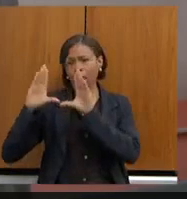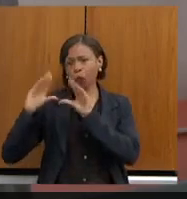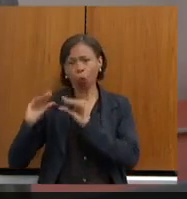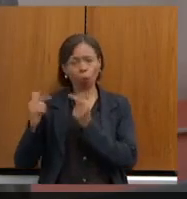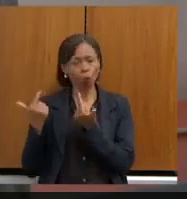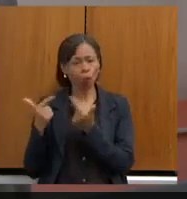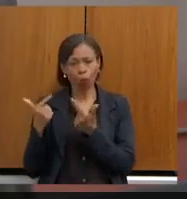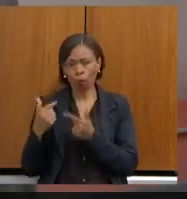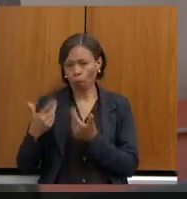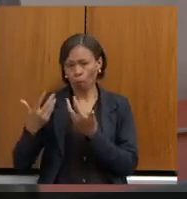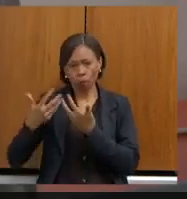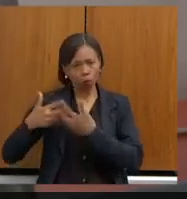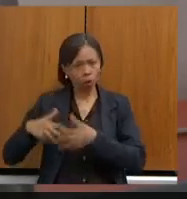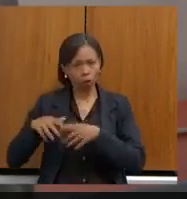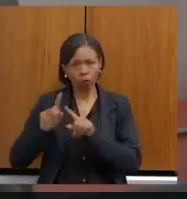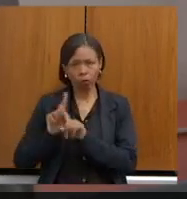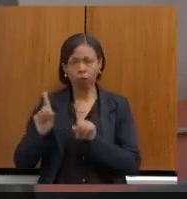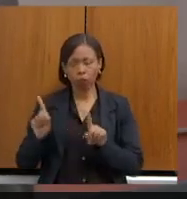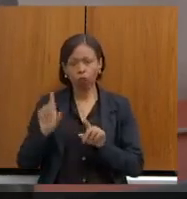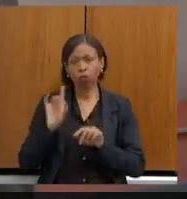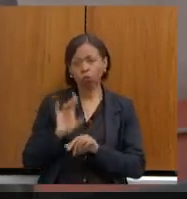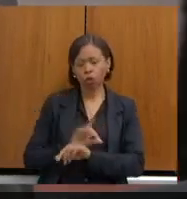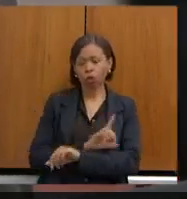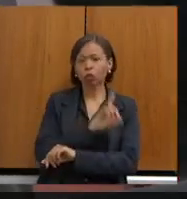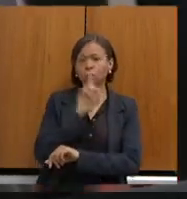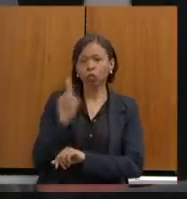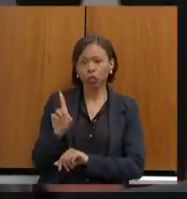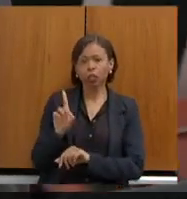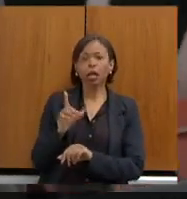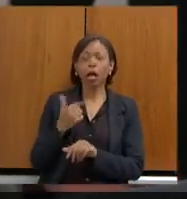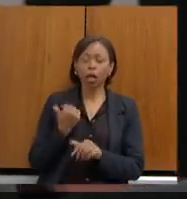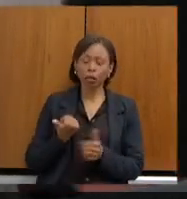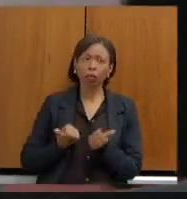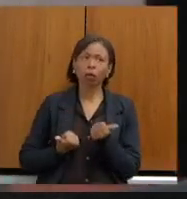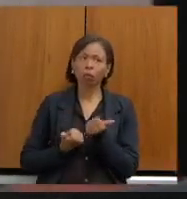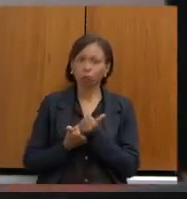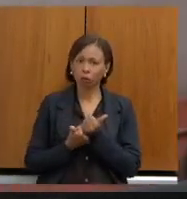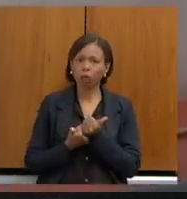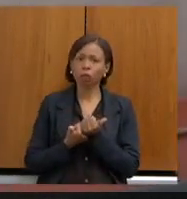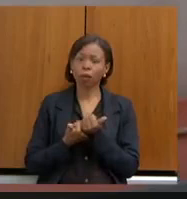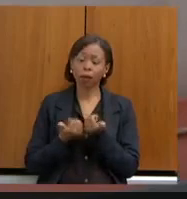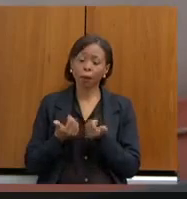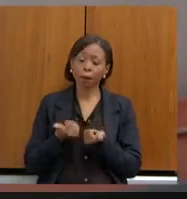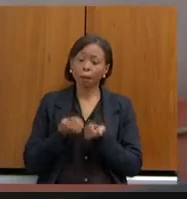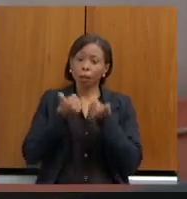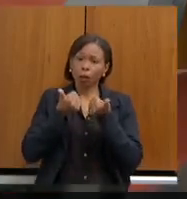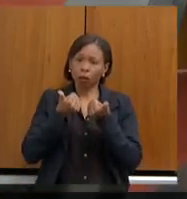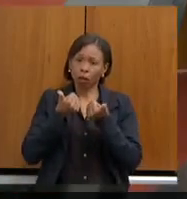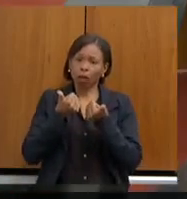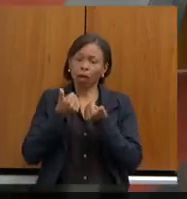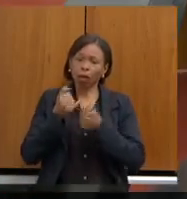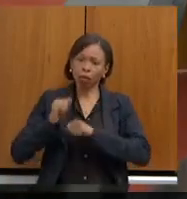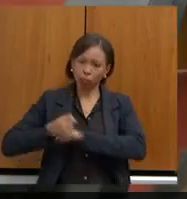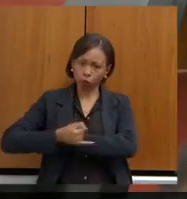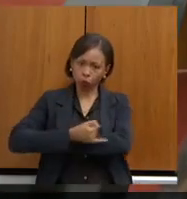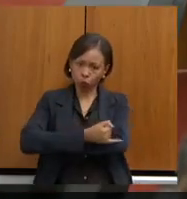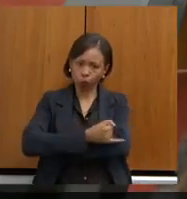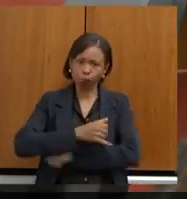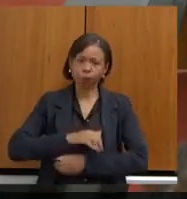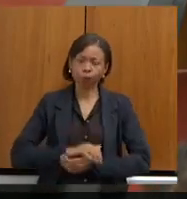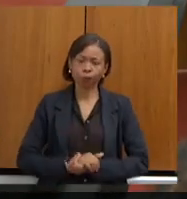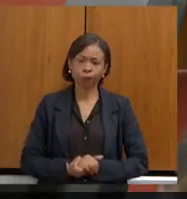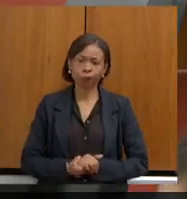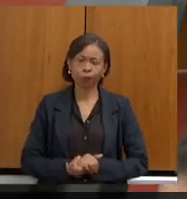é recebido muito apoio para melhoria dessa nossa infraestrutura agradecer aos intervenções